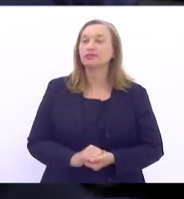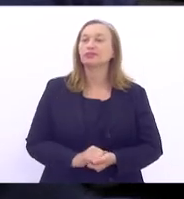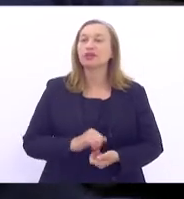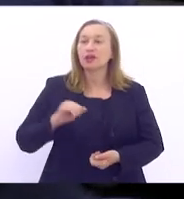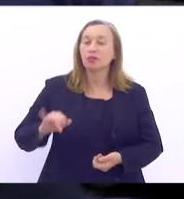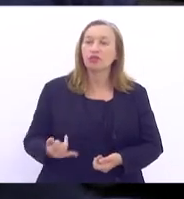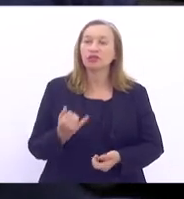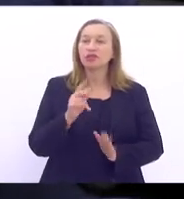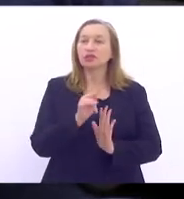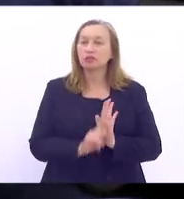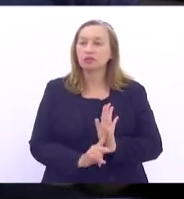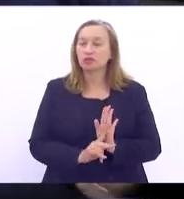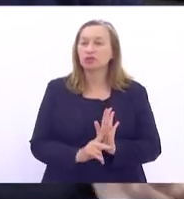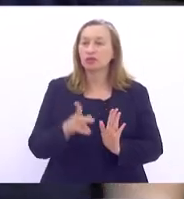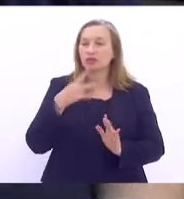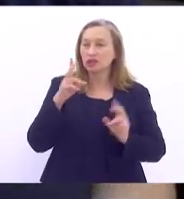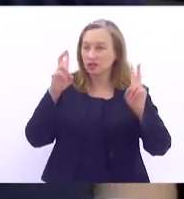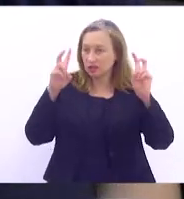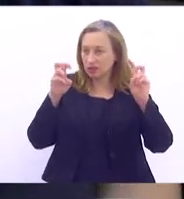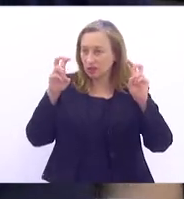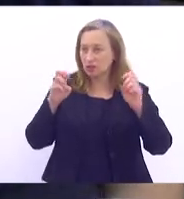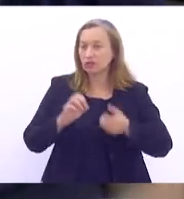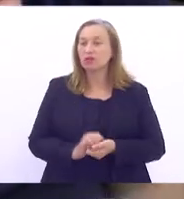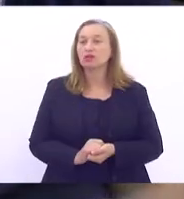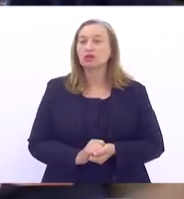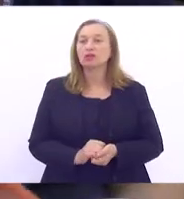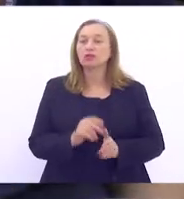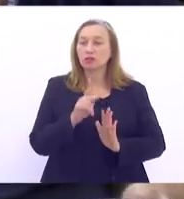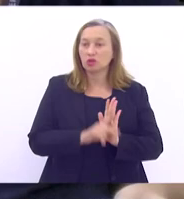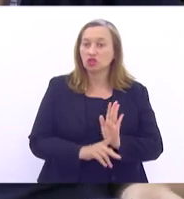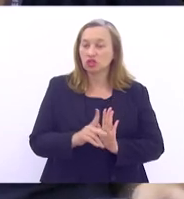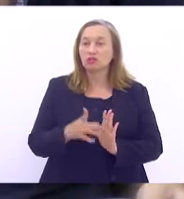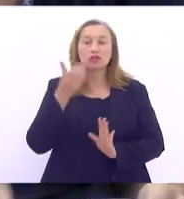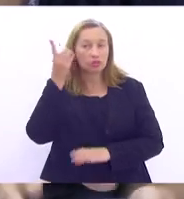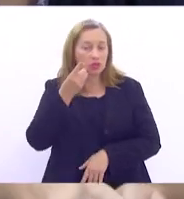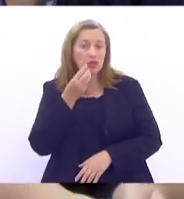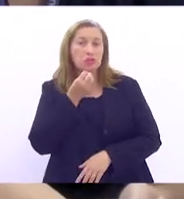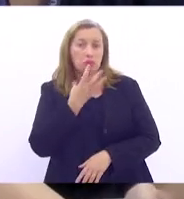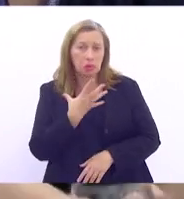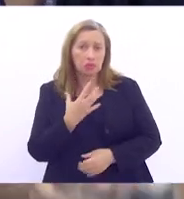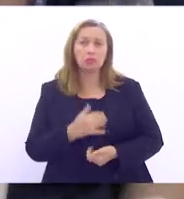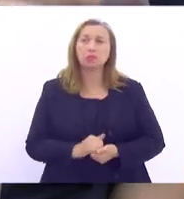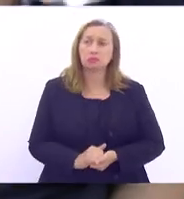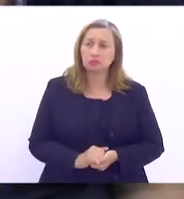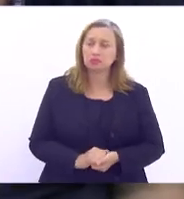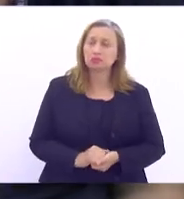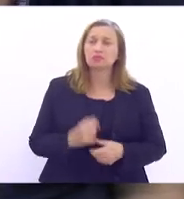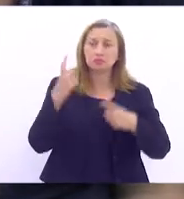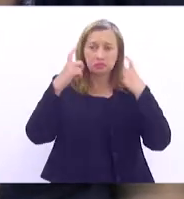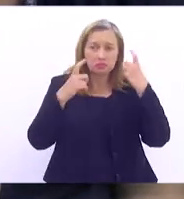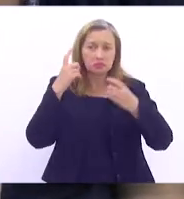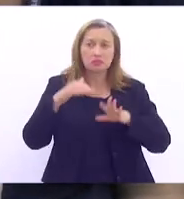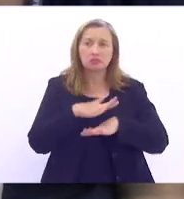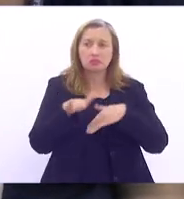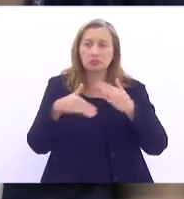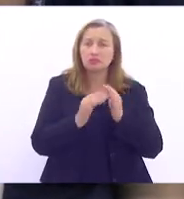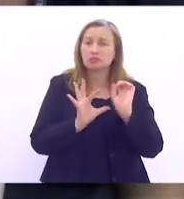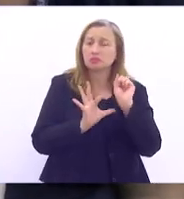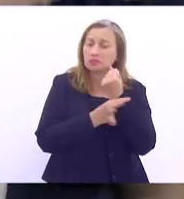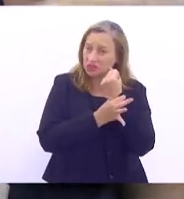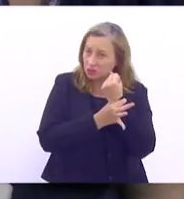aproveitar esse projeto para destacar essa questão. Acho que o projeto do deputado é meritório, né, lida com uma questão aí de que é preocupação de todos, a